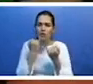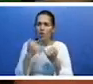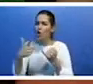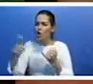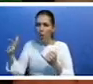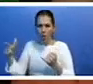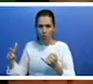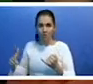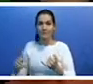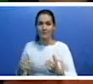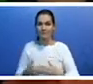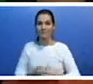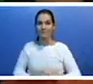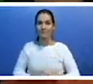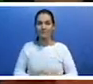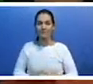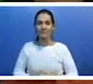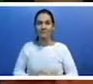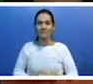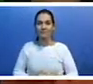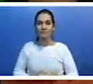também.